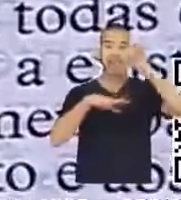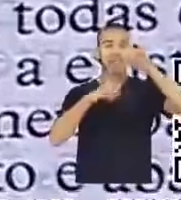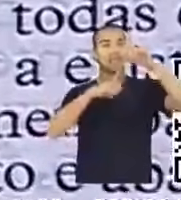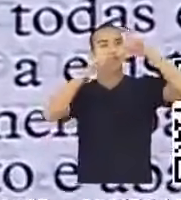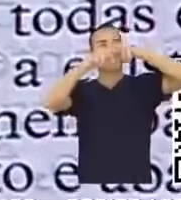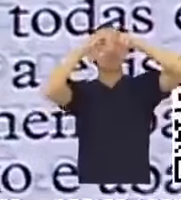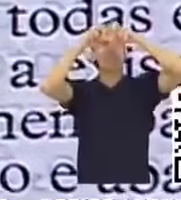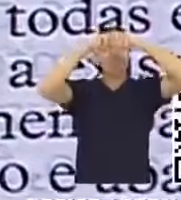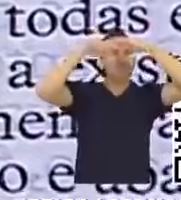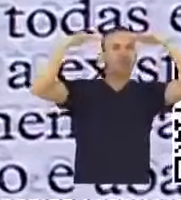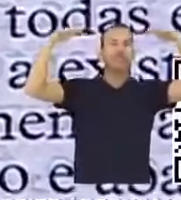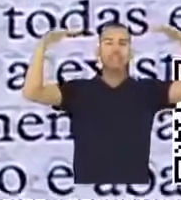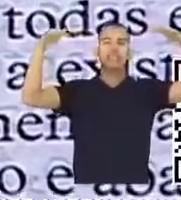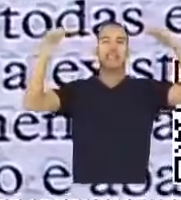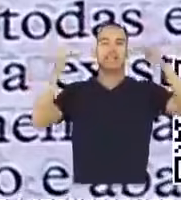igreja